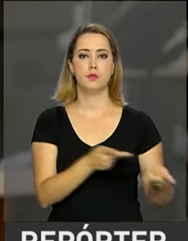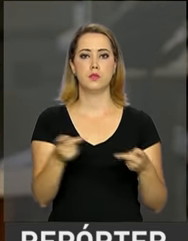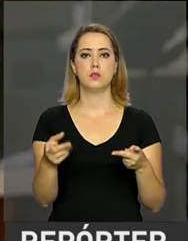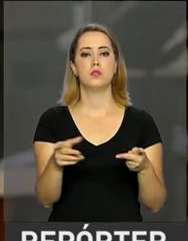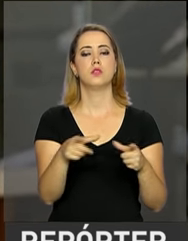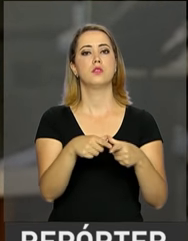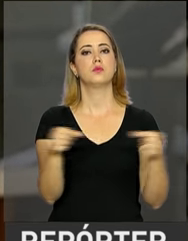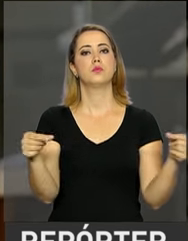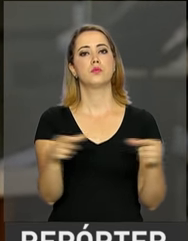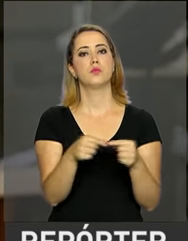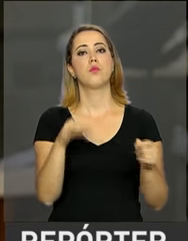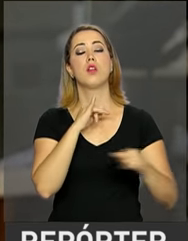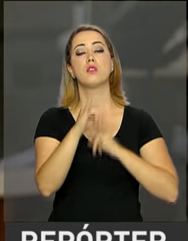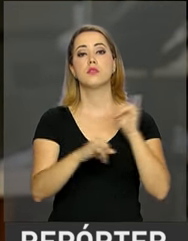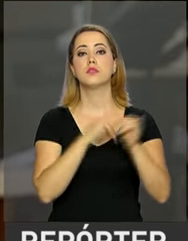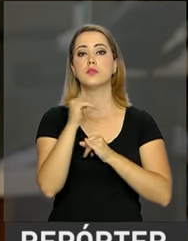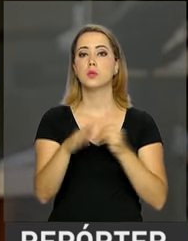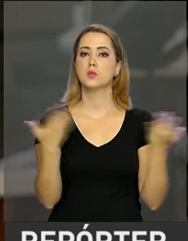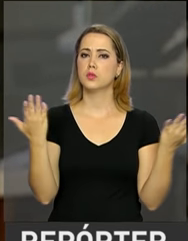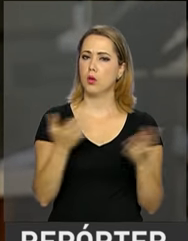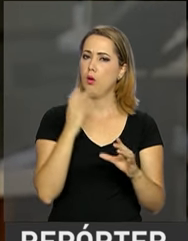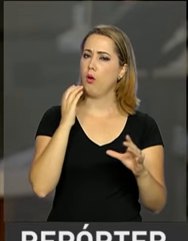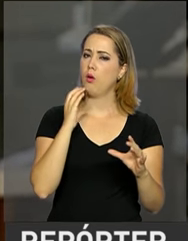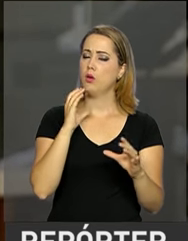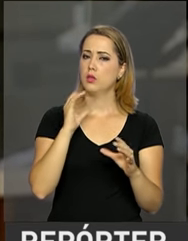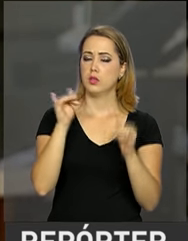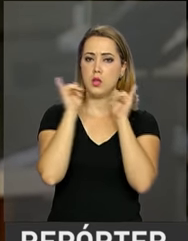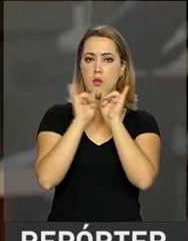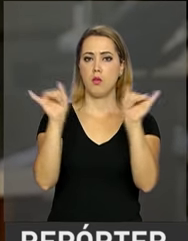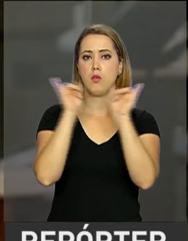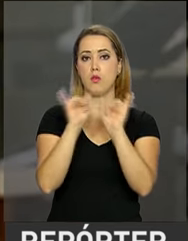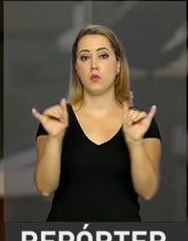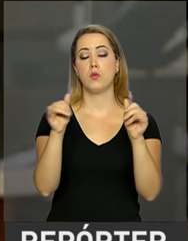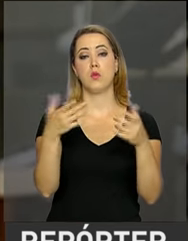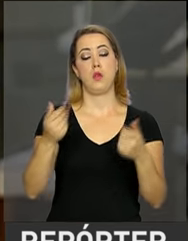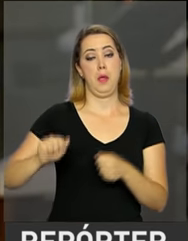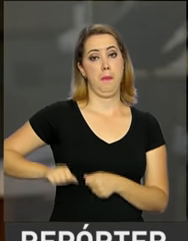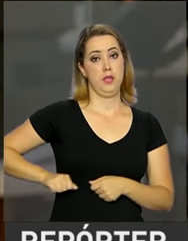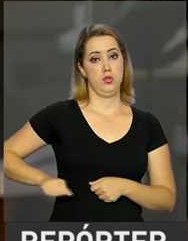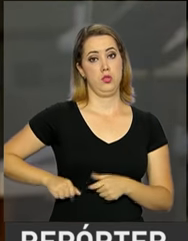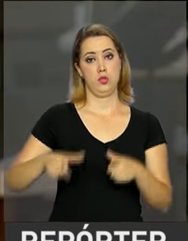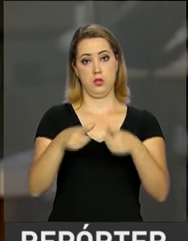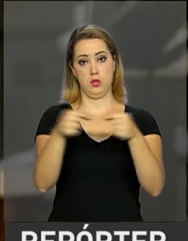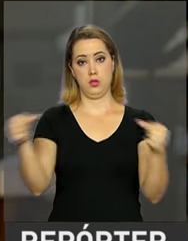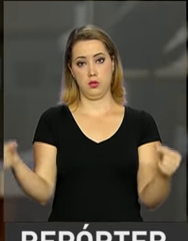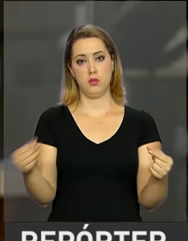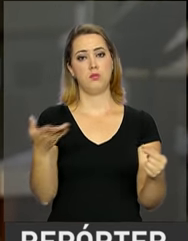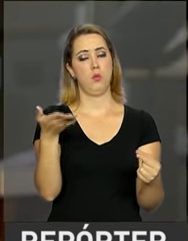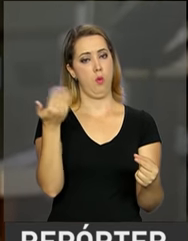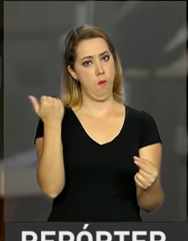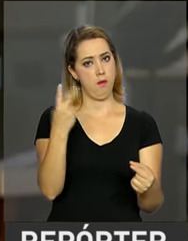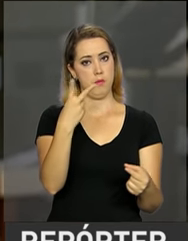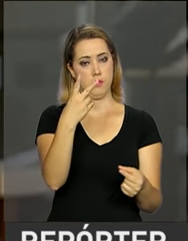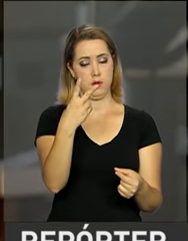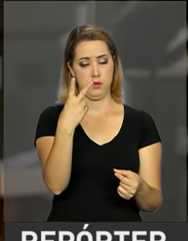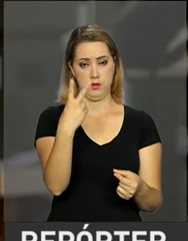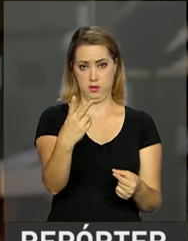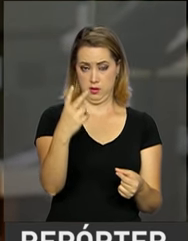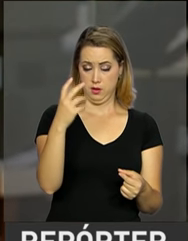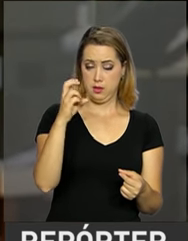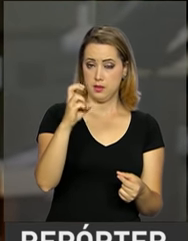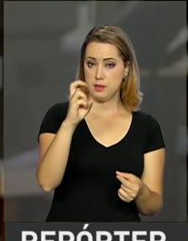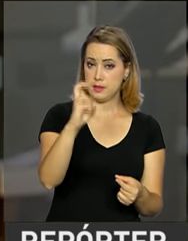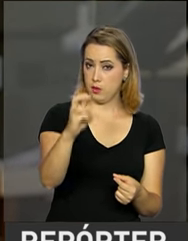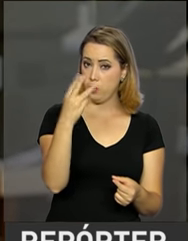asiático. Essas informações serão encaminhadas a embaixada da China. Em 2015, 53.000 chineses visitaram o Brasil e a